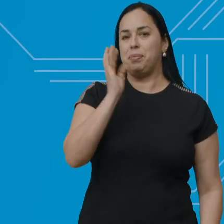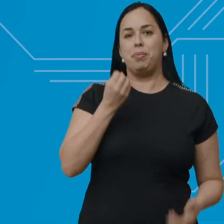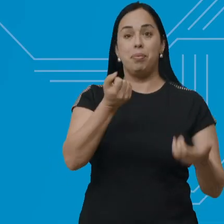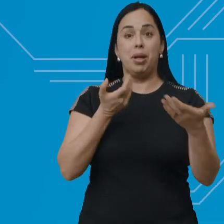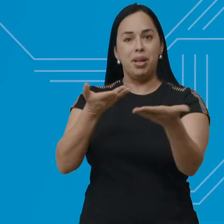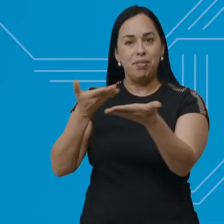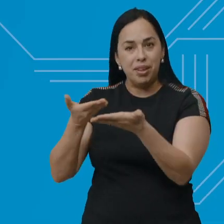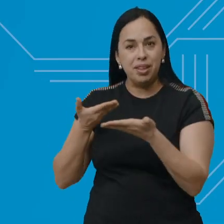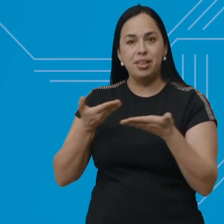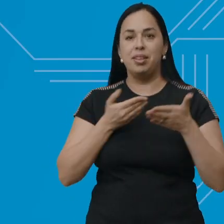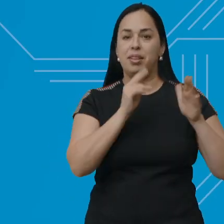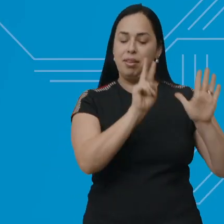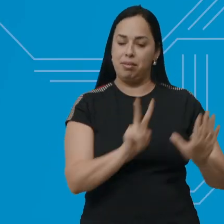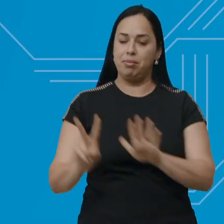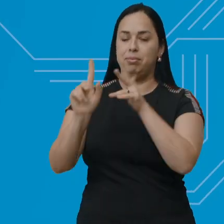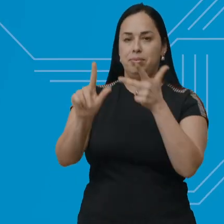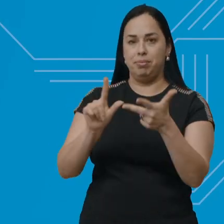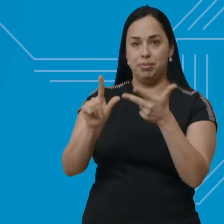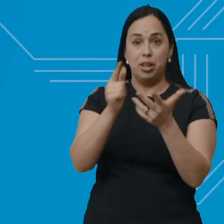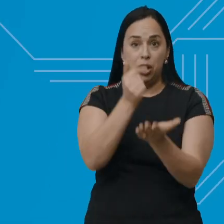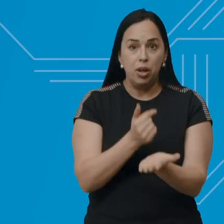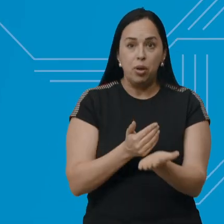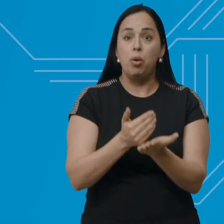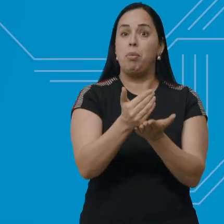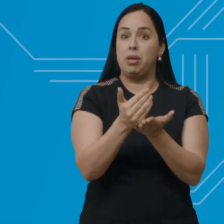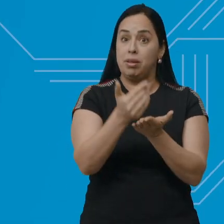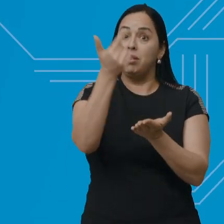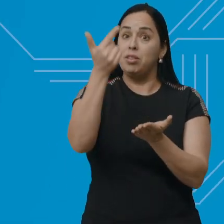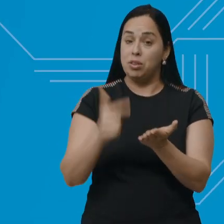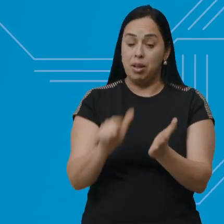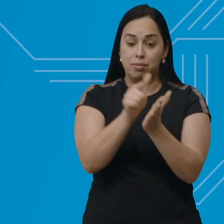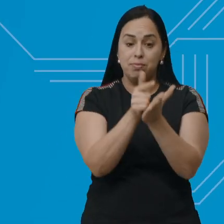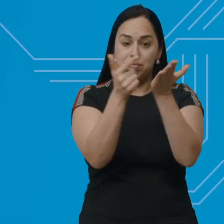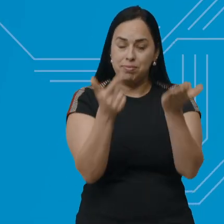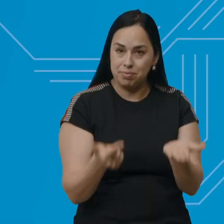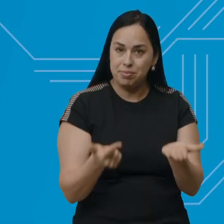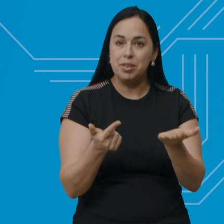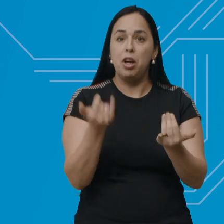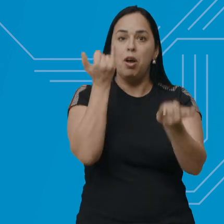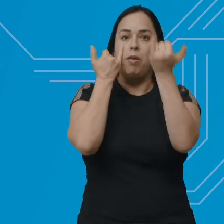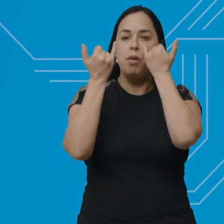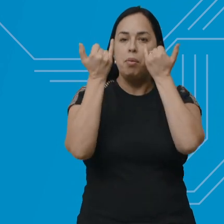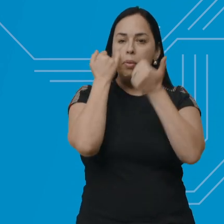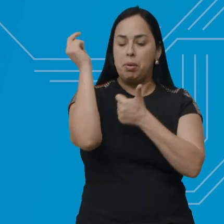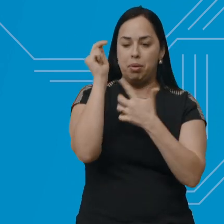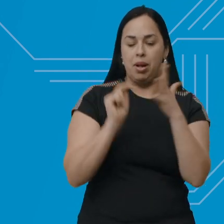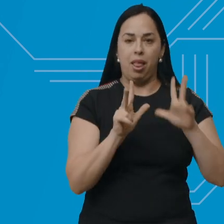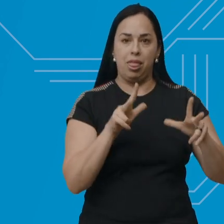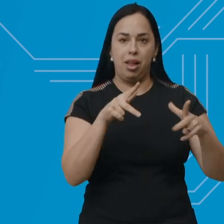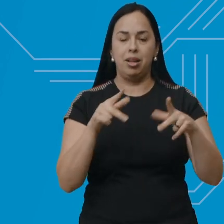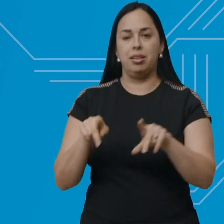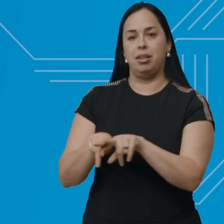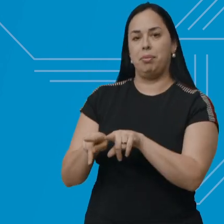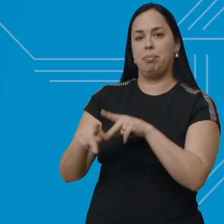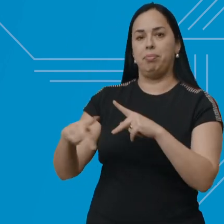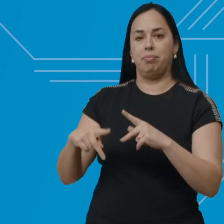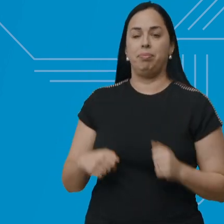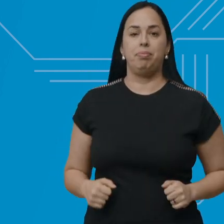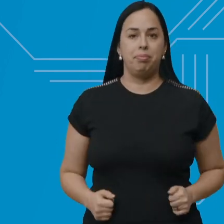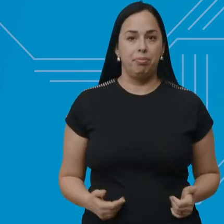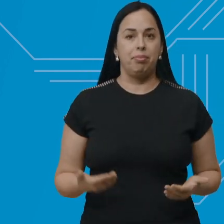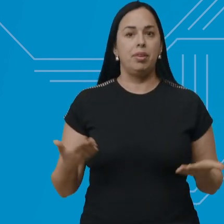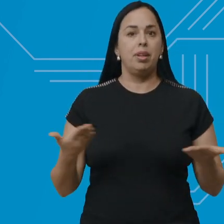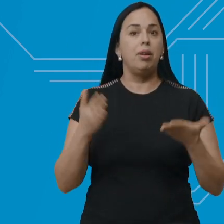Olá, bem-vindos ao Semana Legislativa. Começamos mais um jornal com as principais notícias que marcaram a semana na Câmara e em São